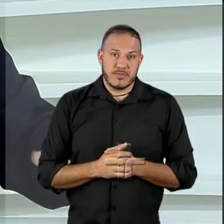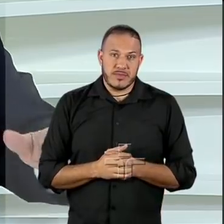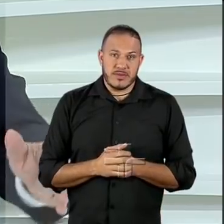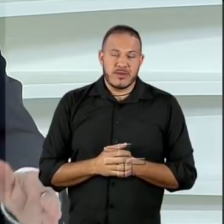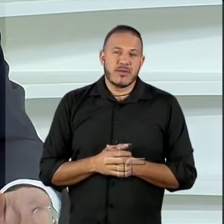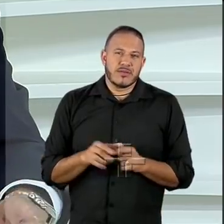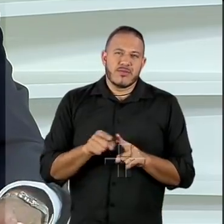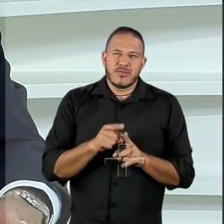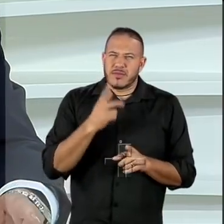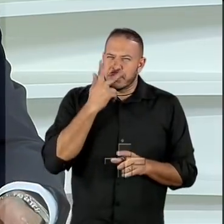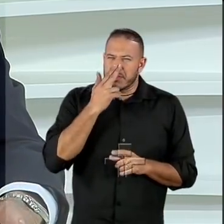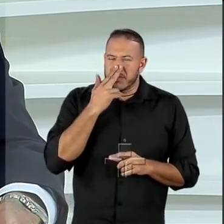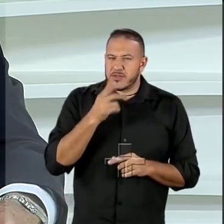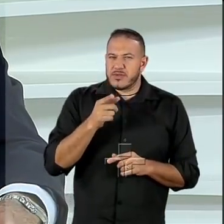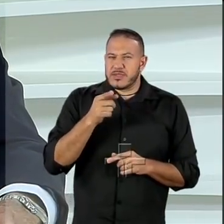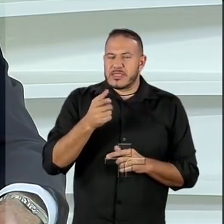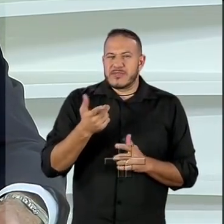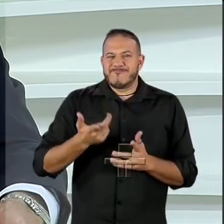que